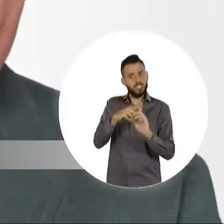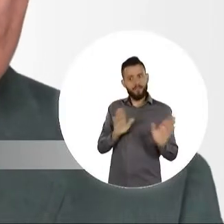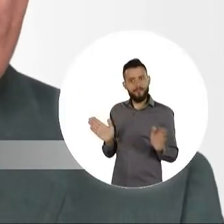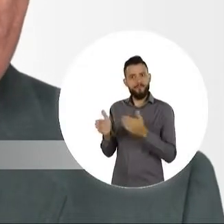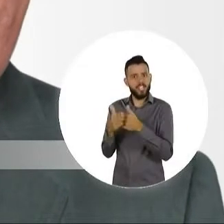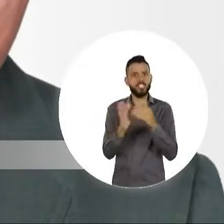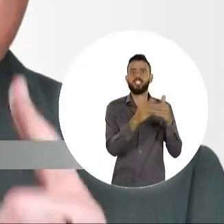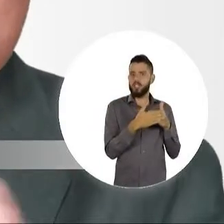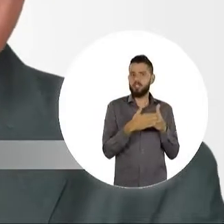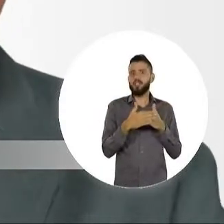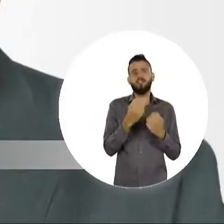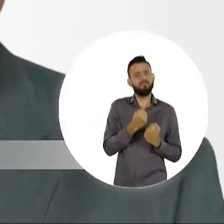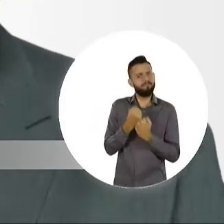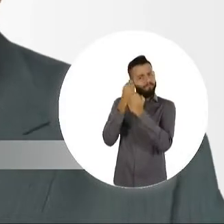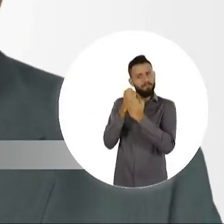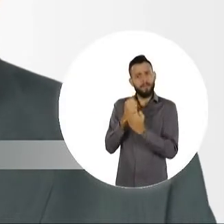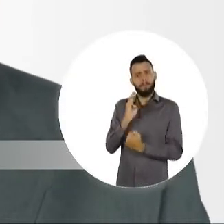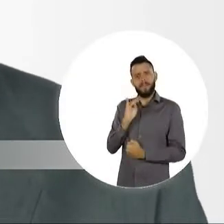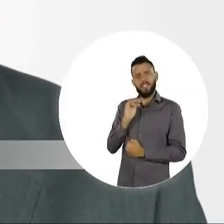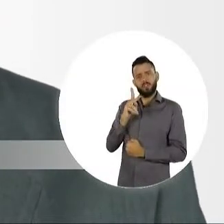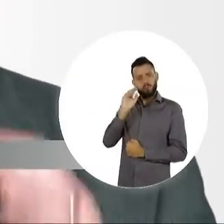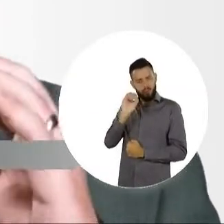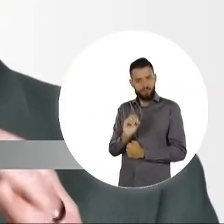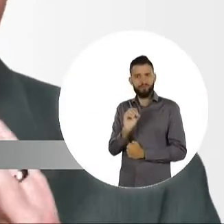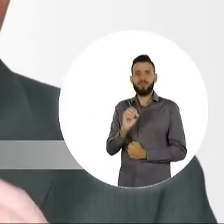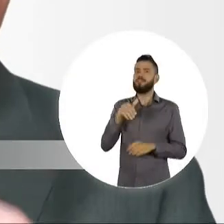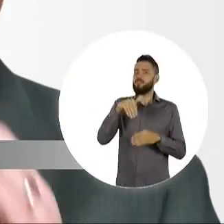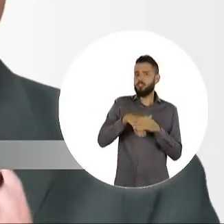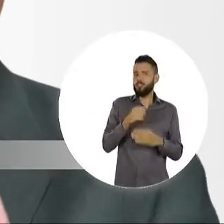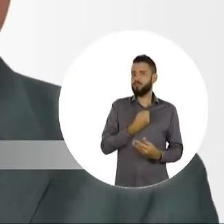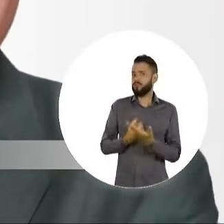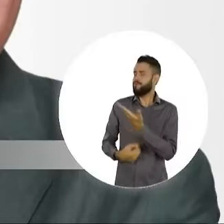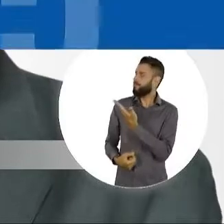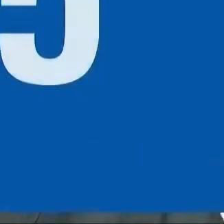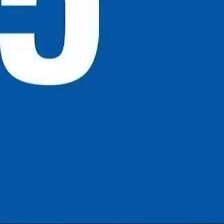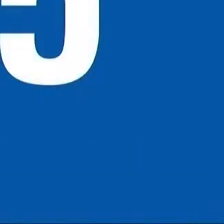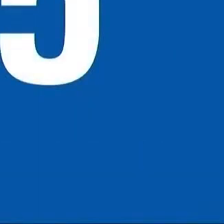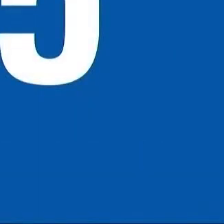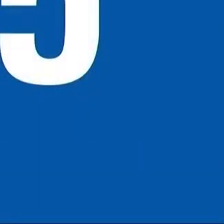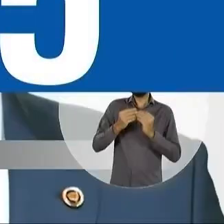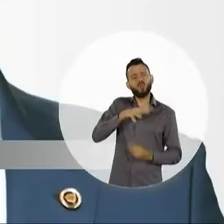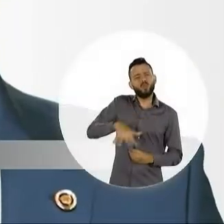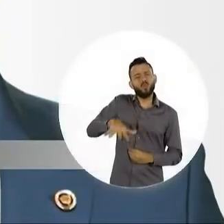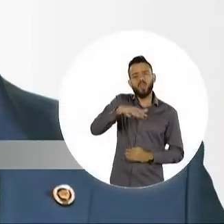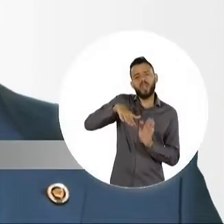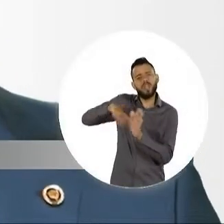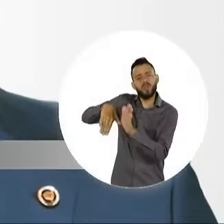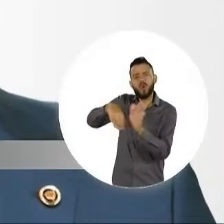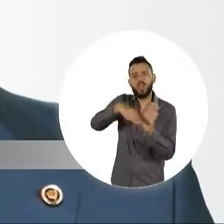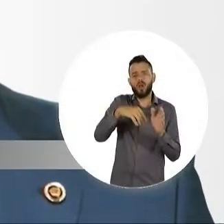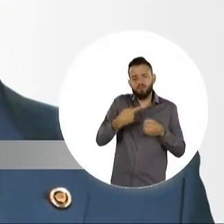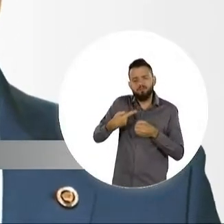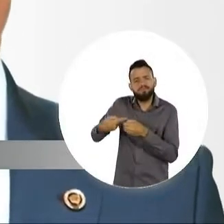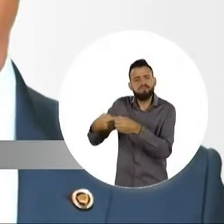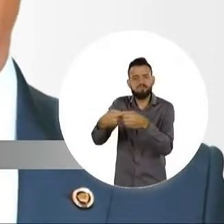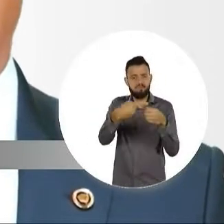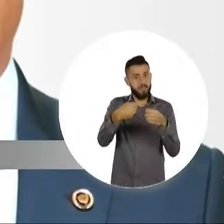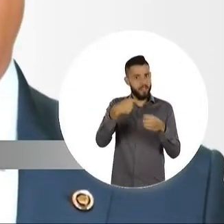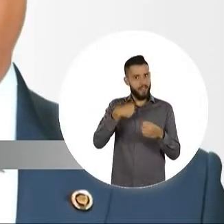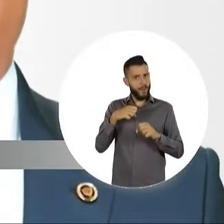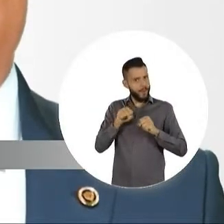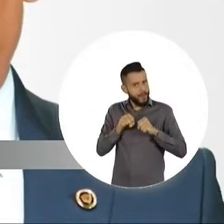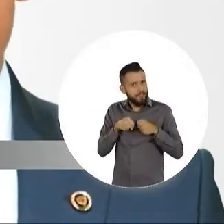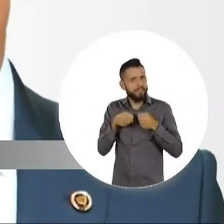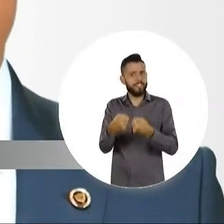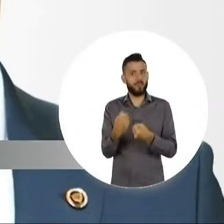fechadas pela justiça. Com o apoio do bispo Samuel Ferreira, vote 55777. Por todo o litoral, Vale do Ribeira e cidades do